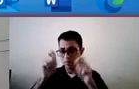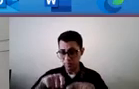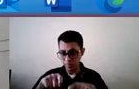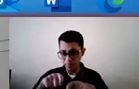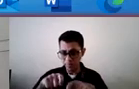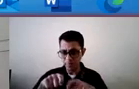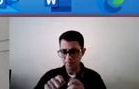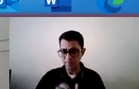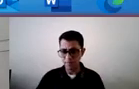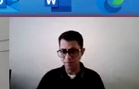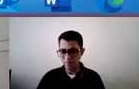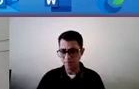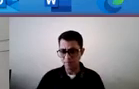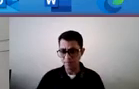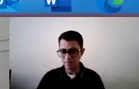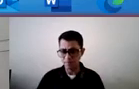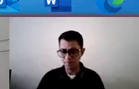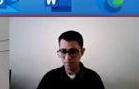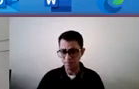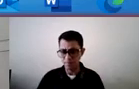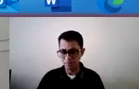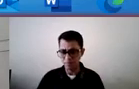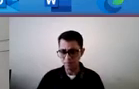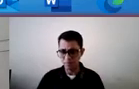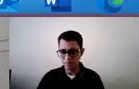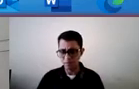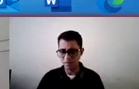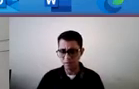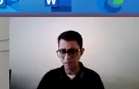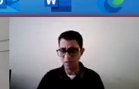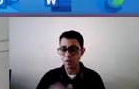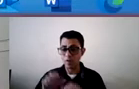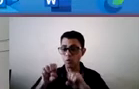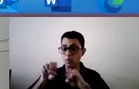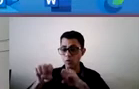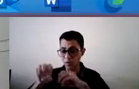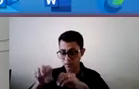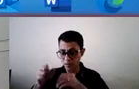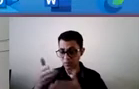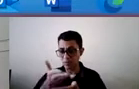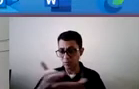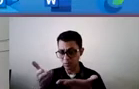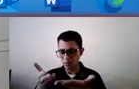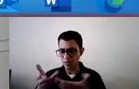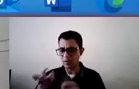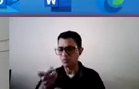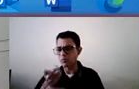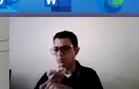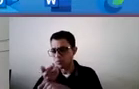vai enfatizar hoje é que a educação integral é aquela que